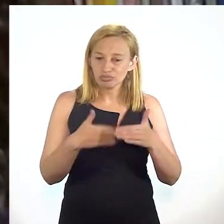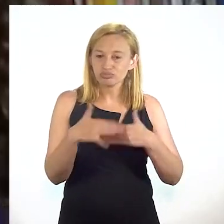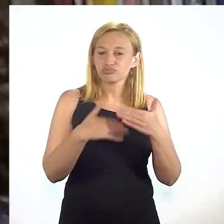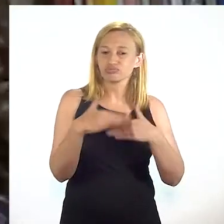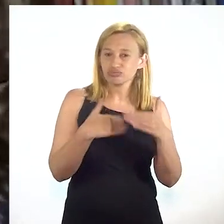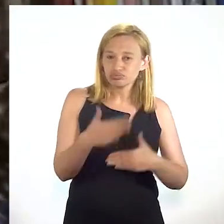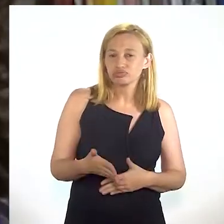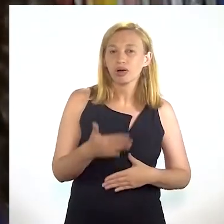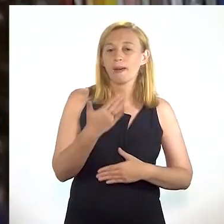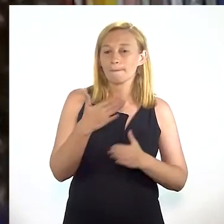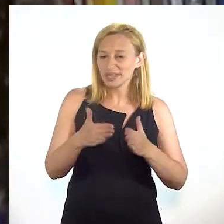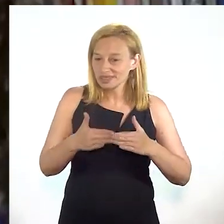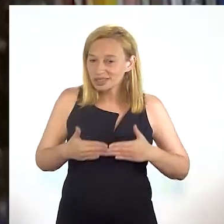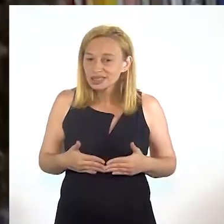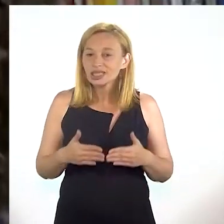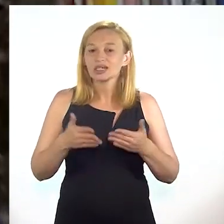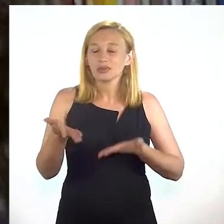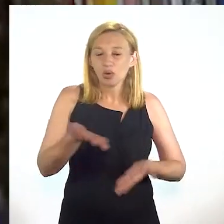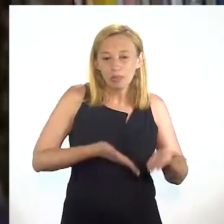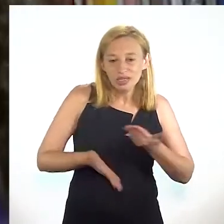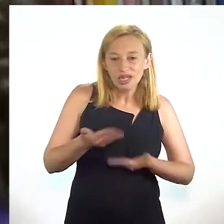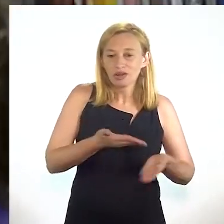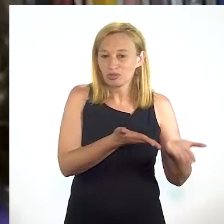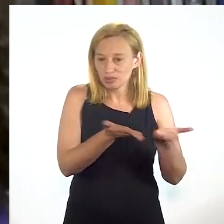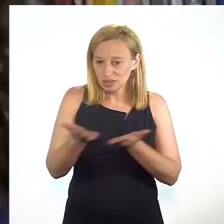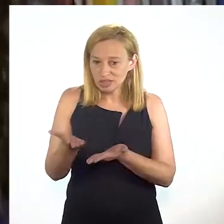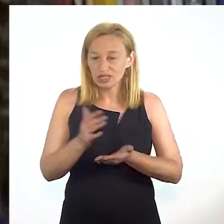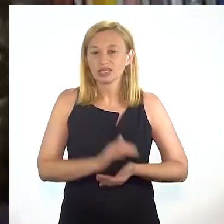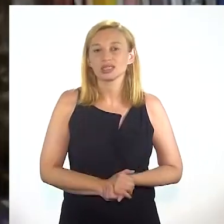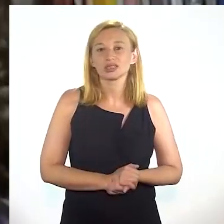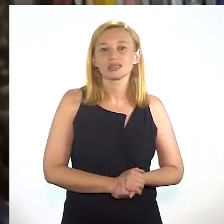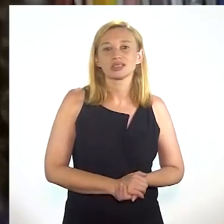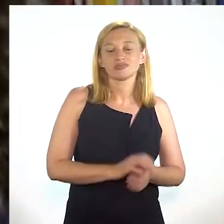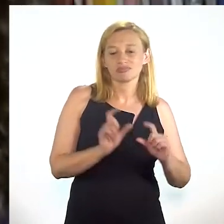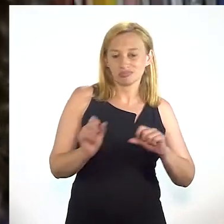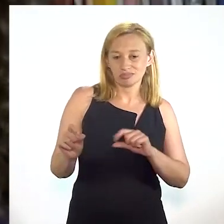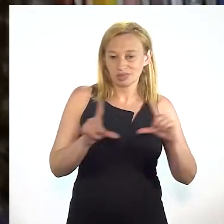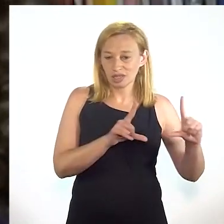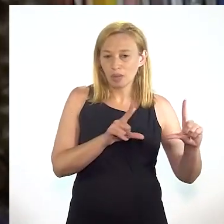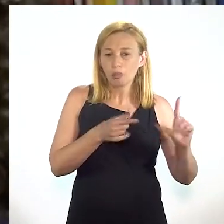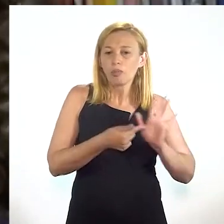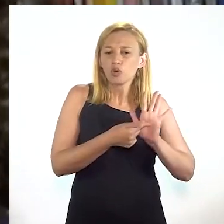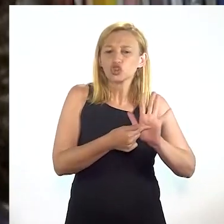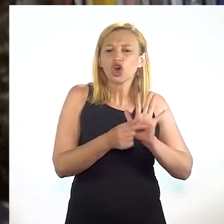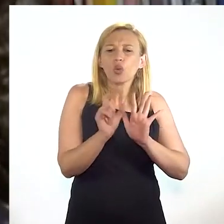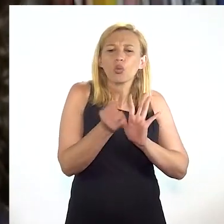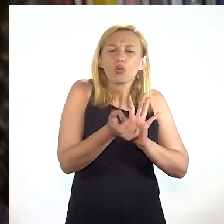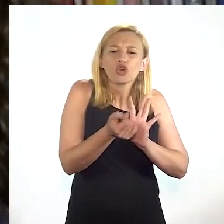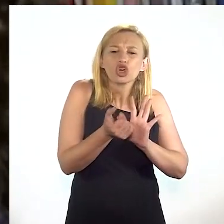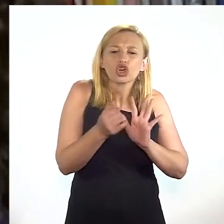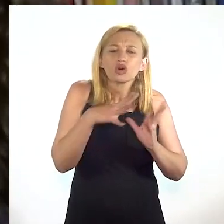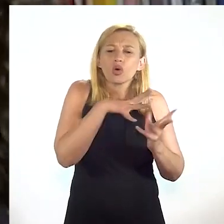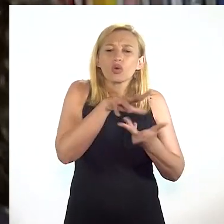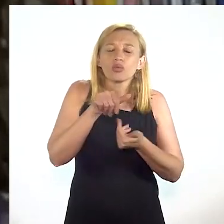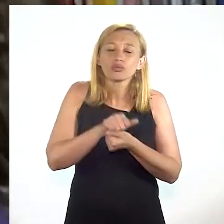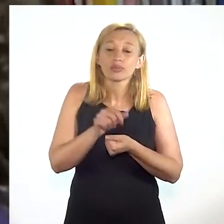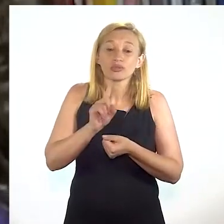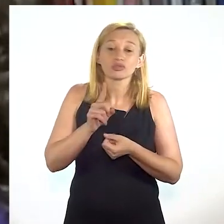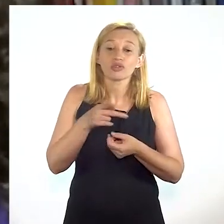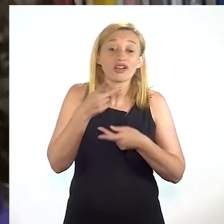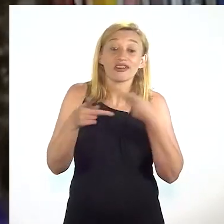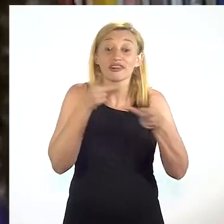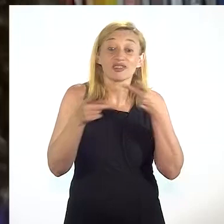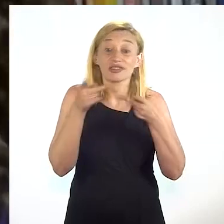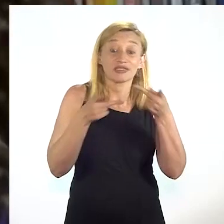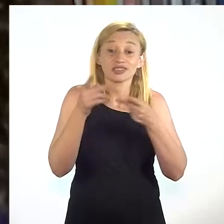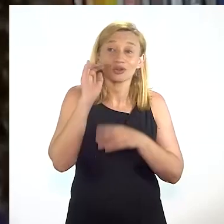obra que já está bem adiantada. Eu até pedi licença para compartilhar com vocês uma telinha, né, para mostrar um pouquinho do que é o moinho, para